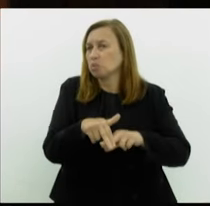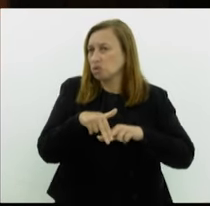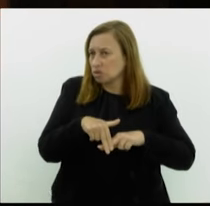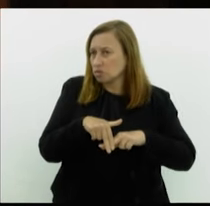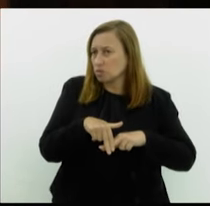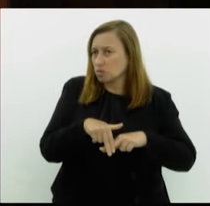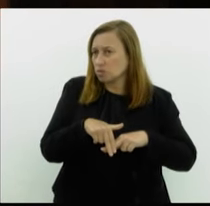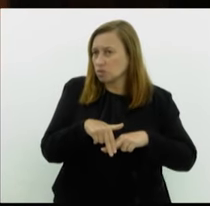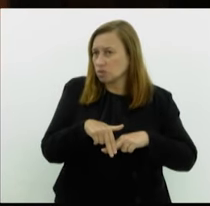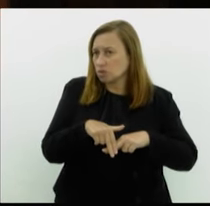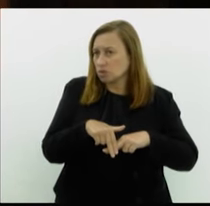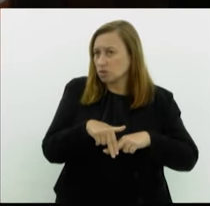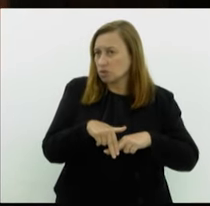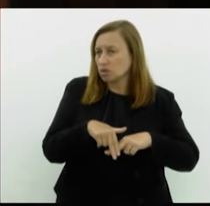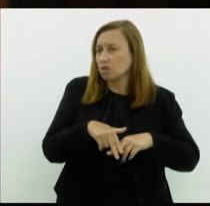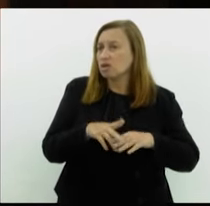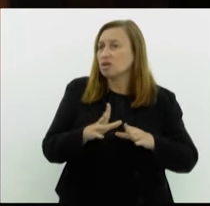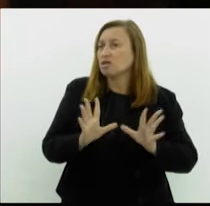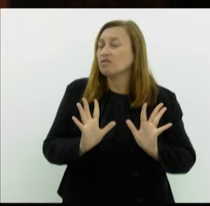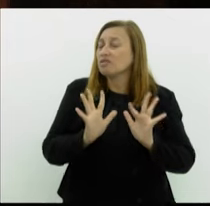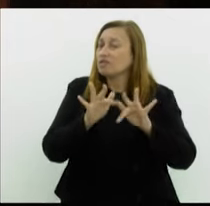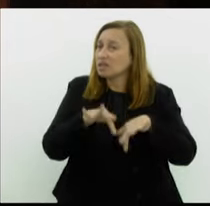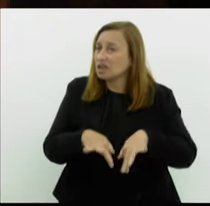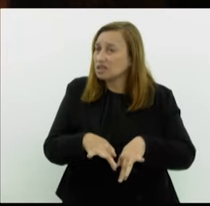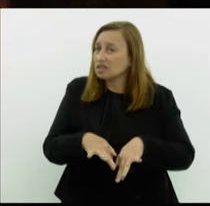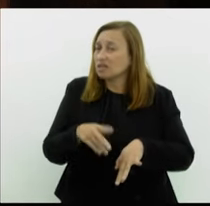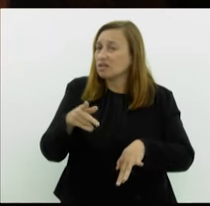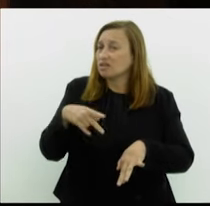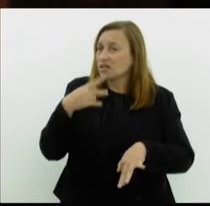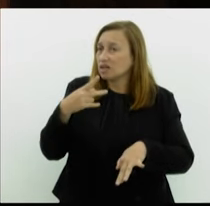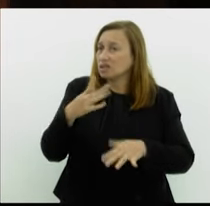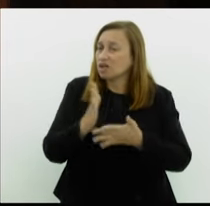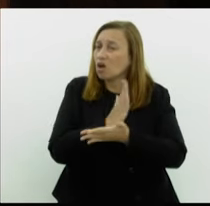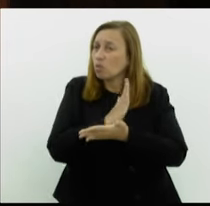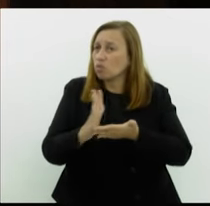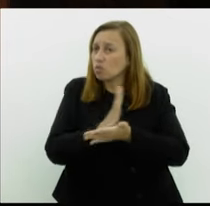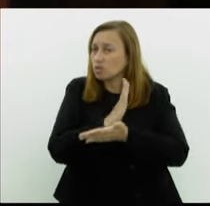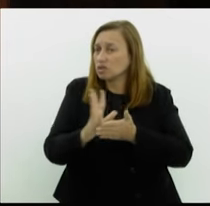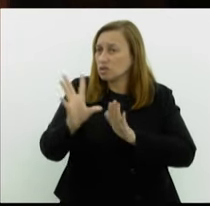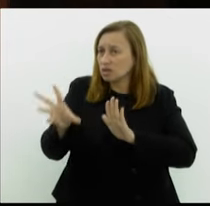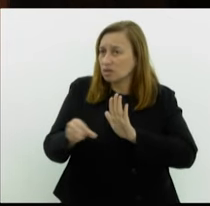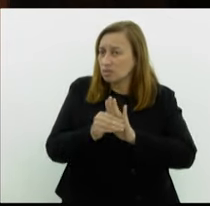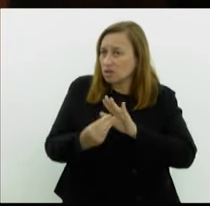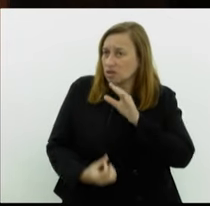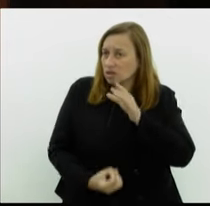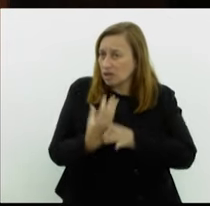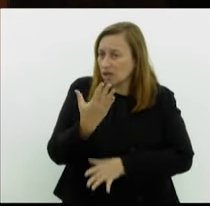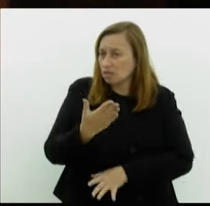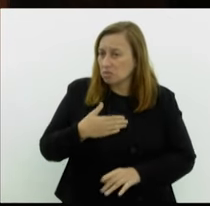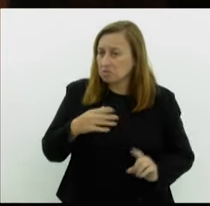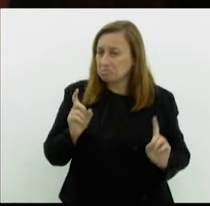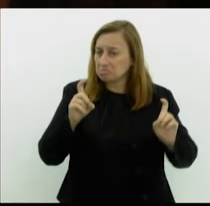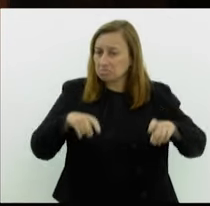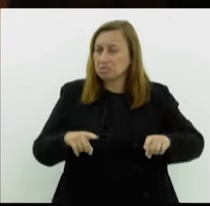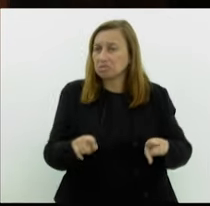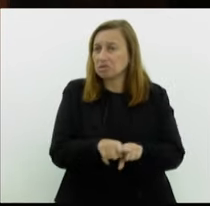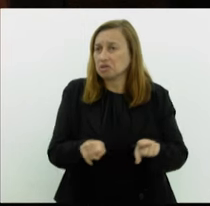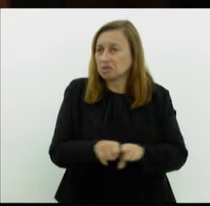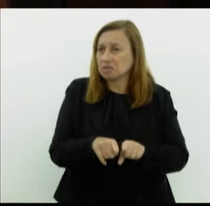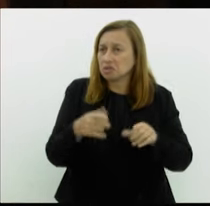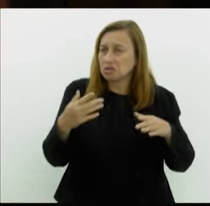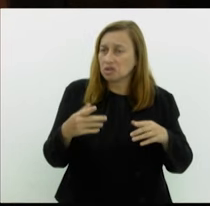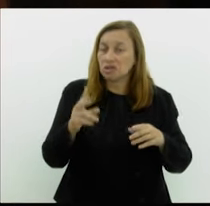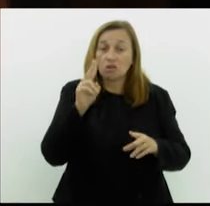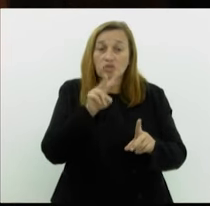quero concluir dizendo que nós fizemos algumas emendas enquanto bancada e o meu mandato também, apontando nessa